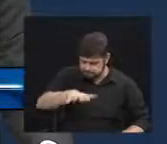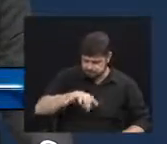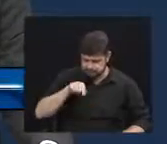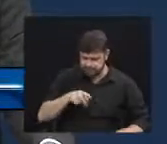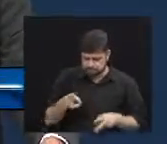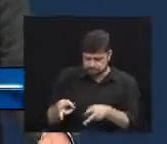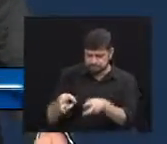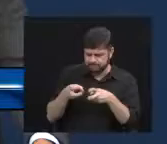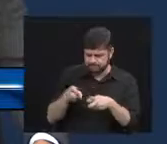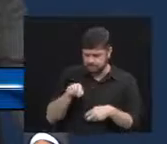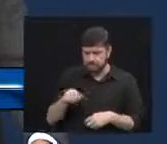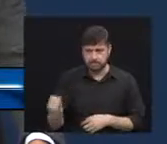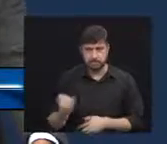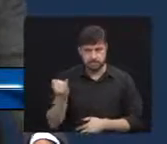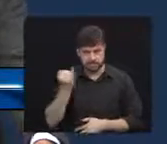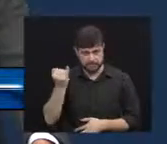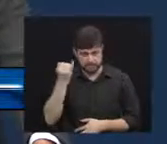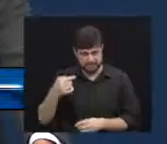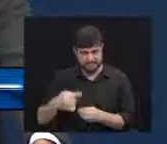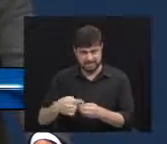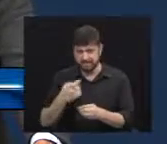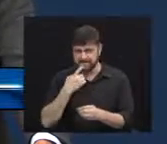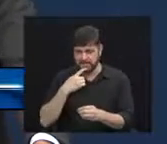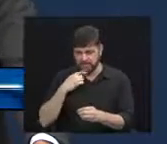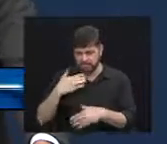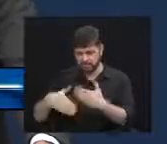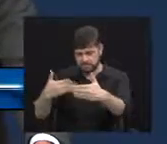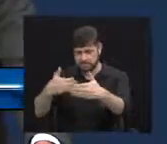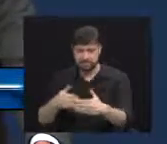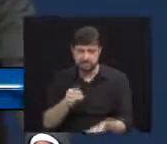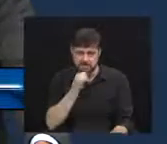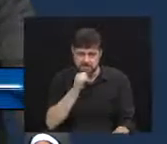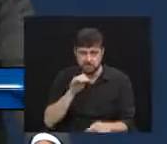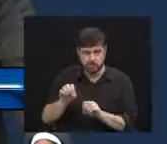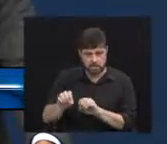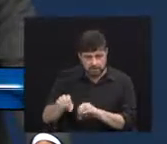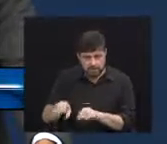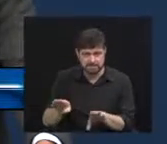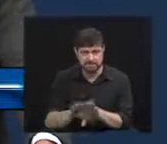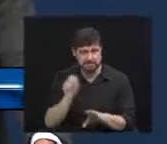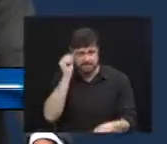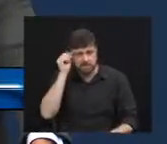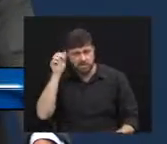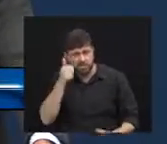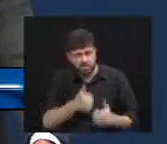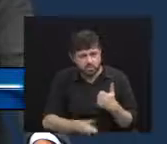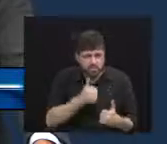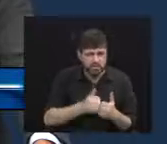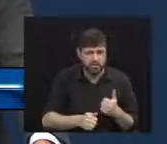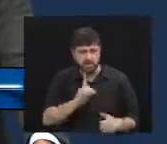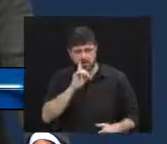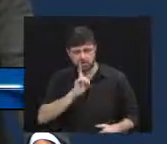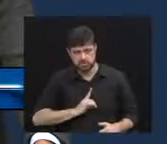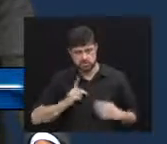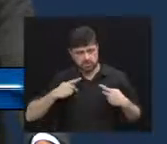que são áreas importantes para o desenvolvimento da cidade, como a educação, a cultura, o esporte, direitos